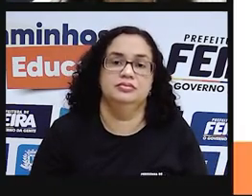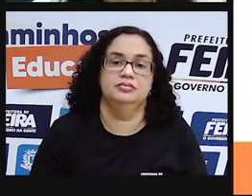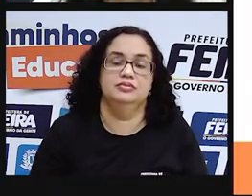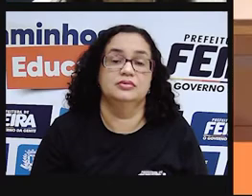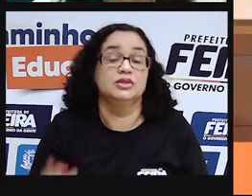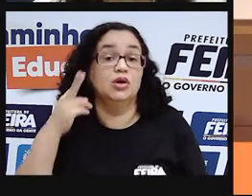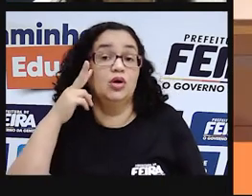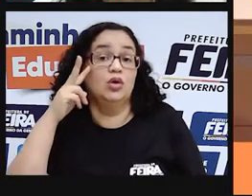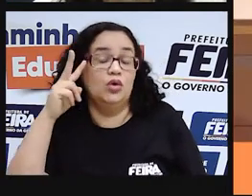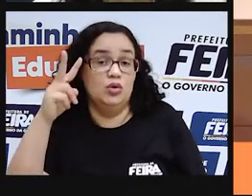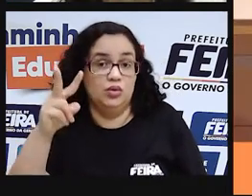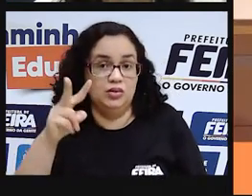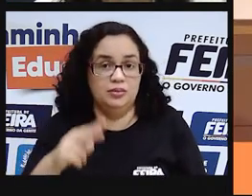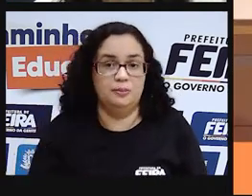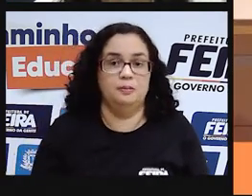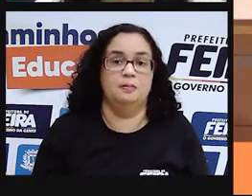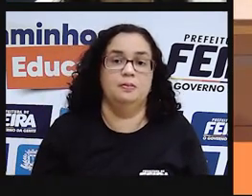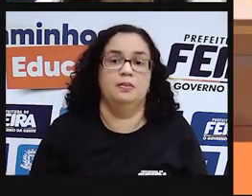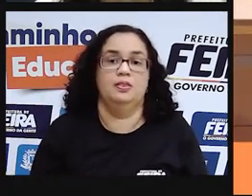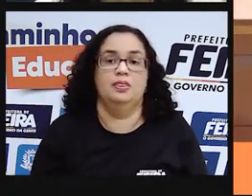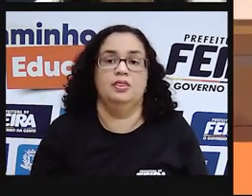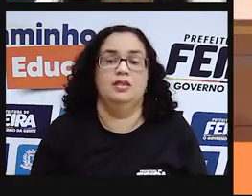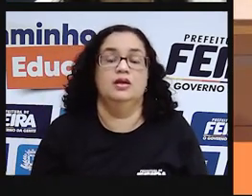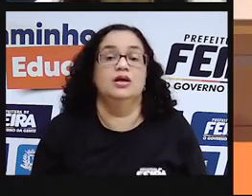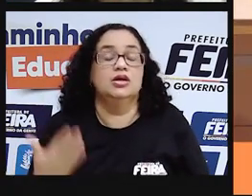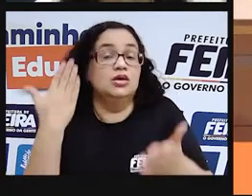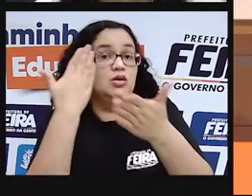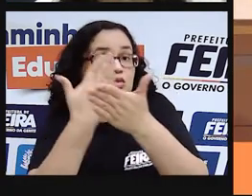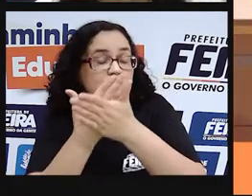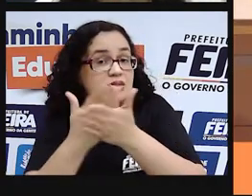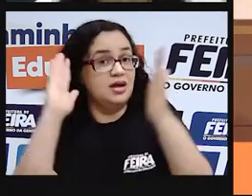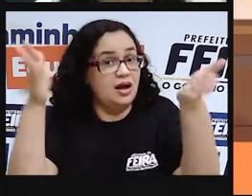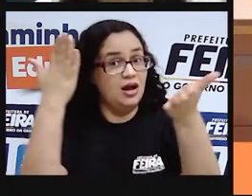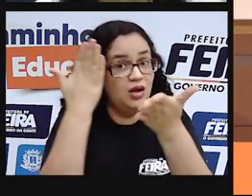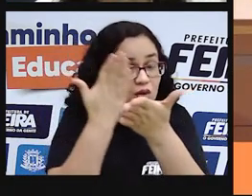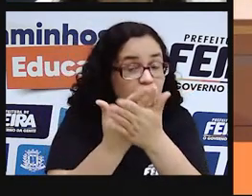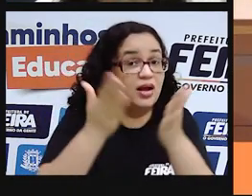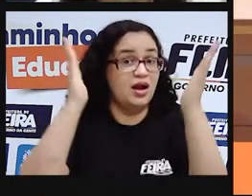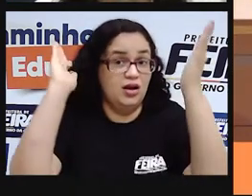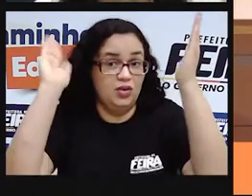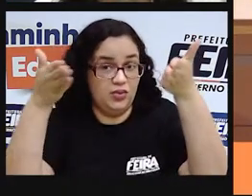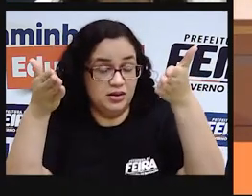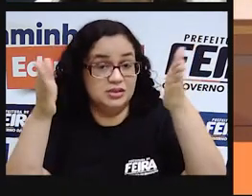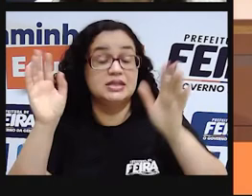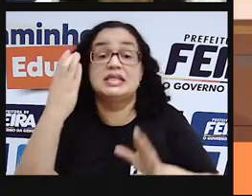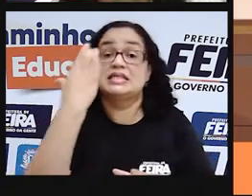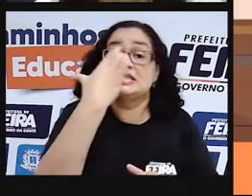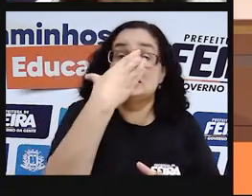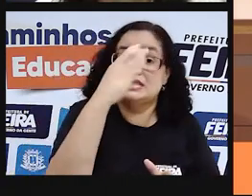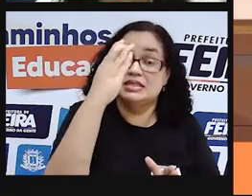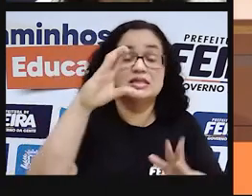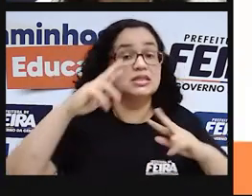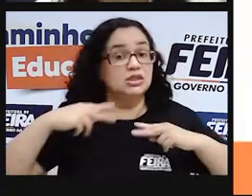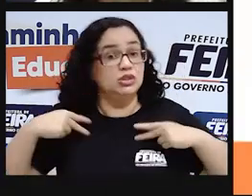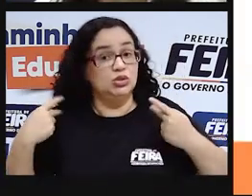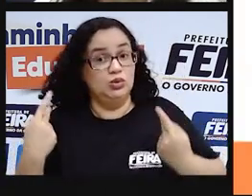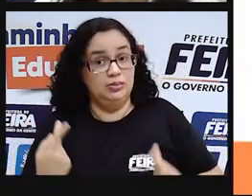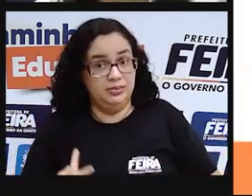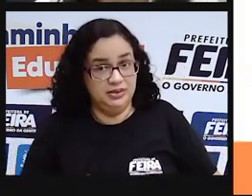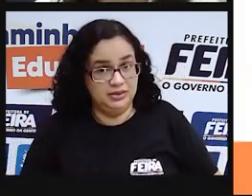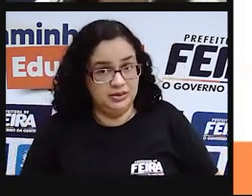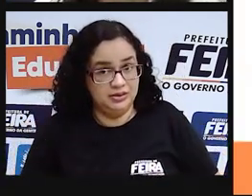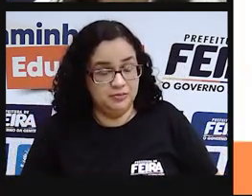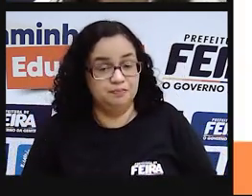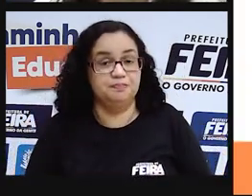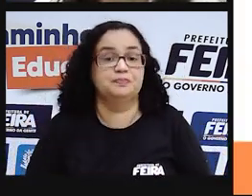e olha só turma a nossa aula agora é de ciências humanas